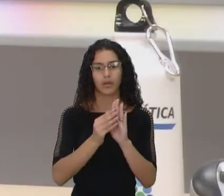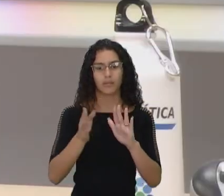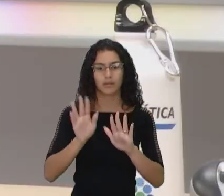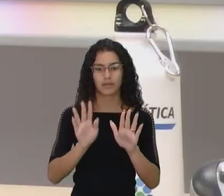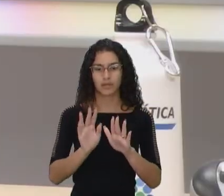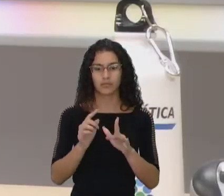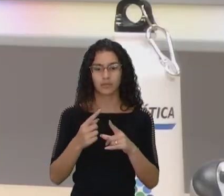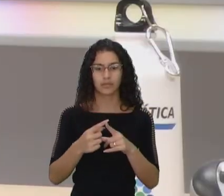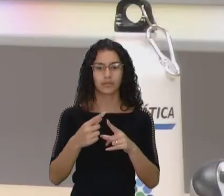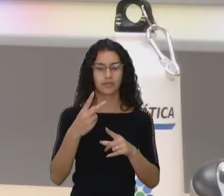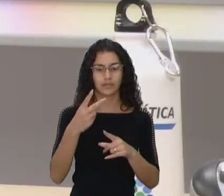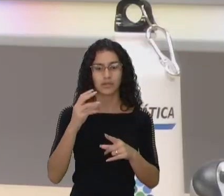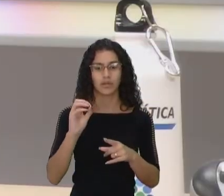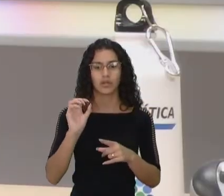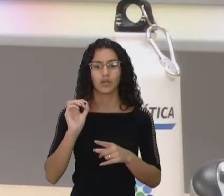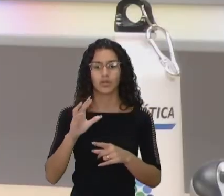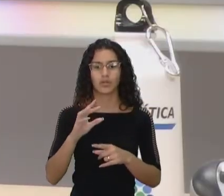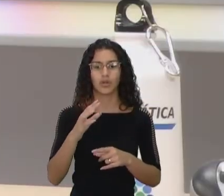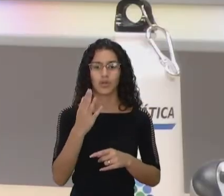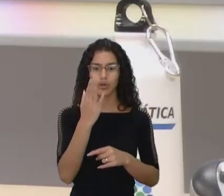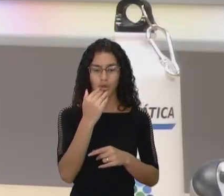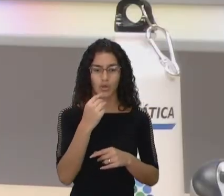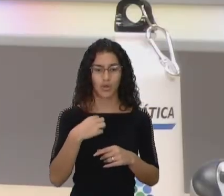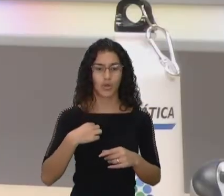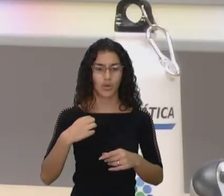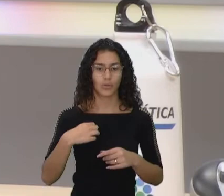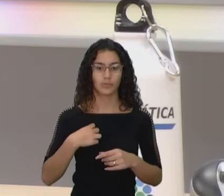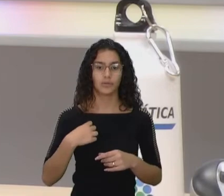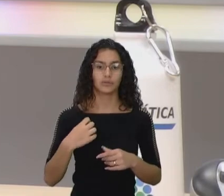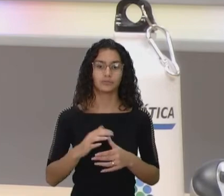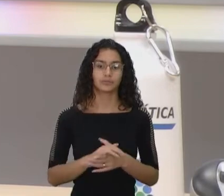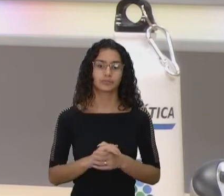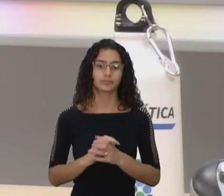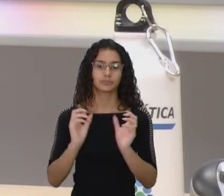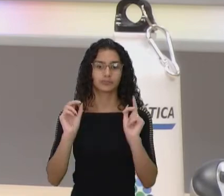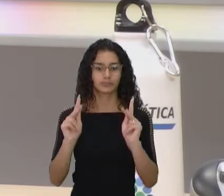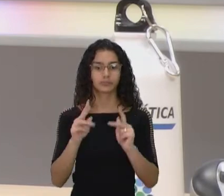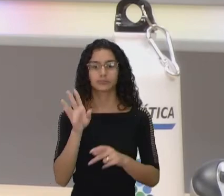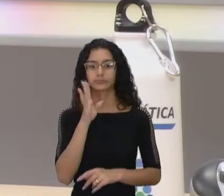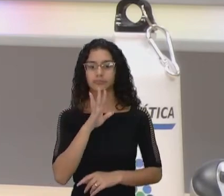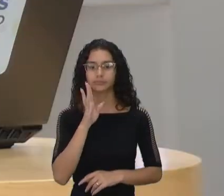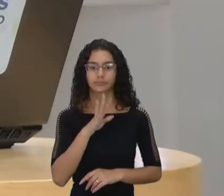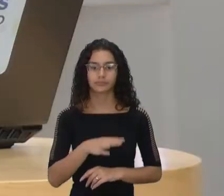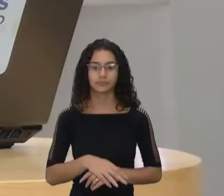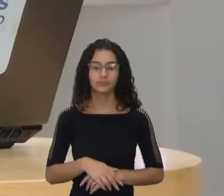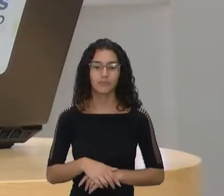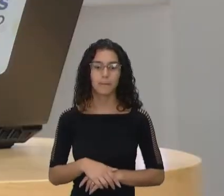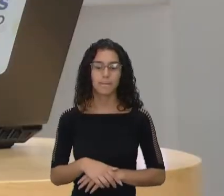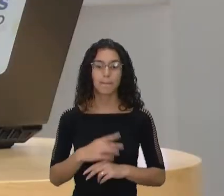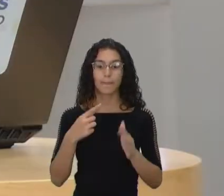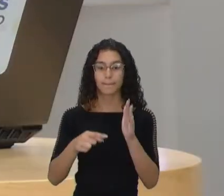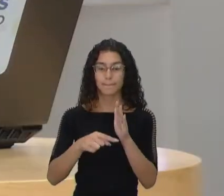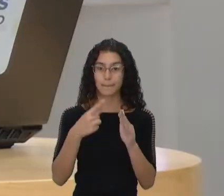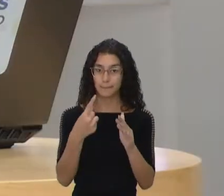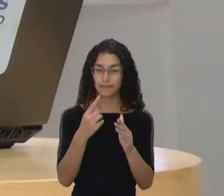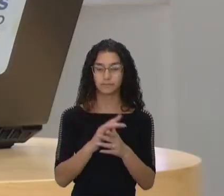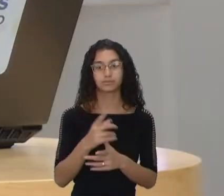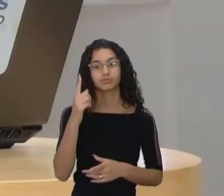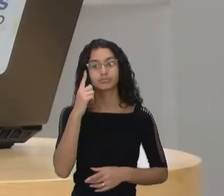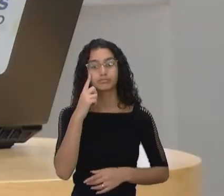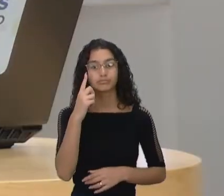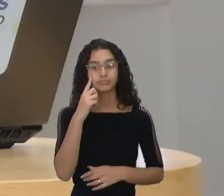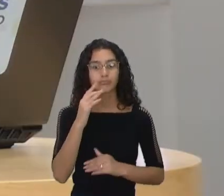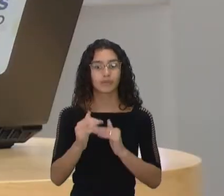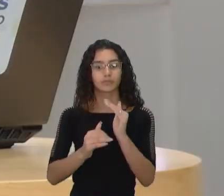não, esses 150 aí já é só de roupa mesmo. Normal. Então, tá, legal. Esse então é o primeiro aninho. Então vamos pensar,